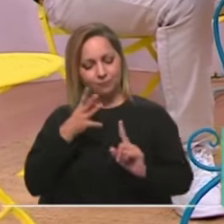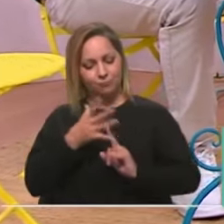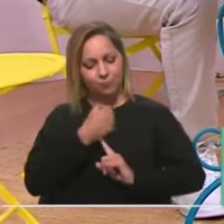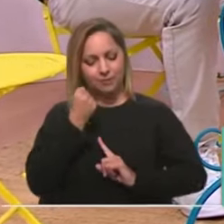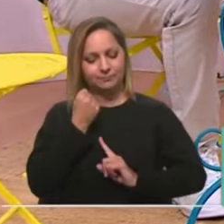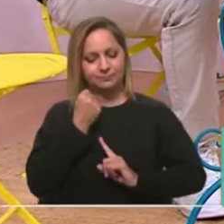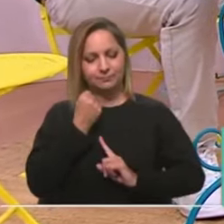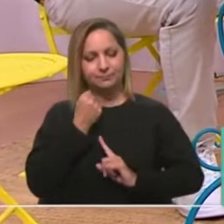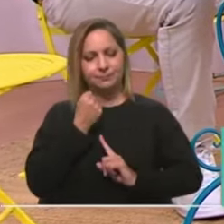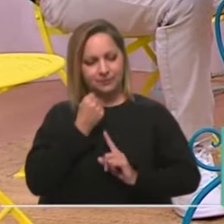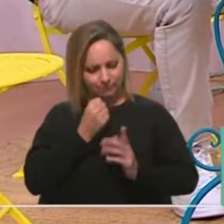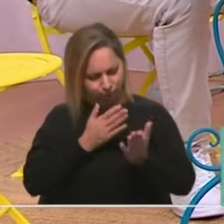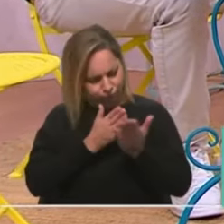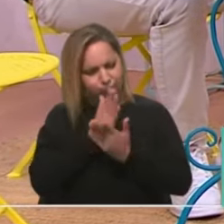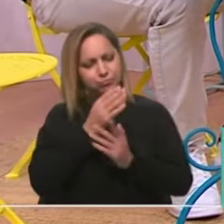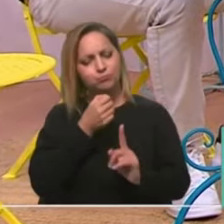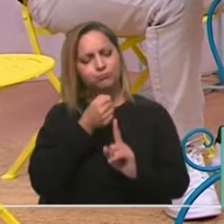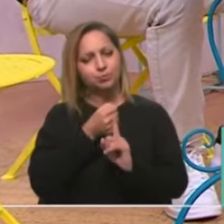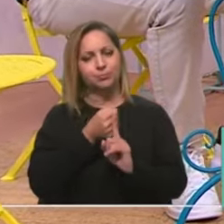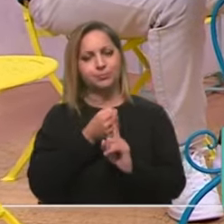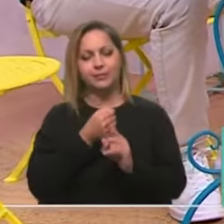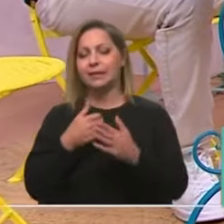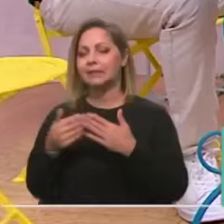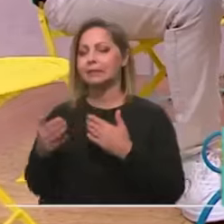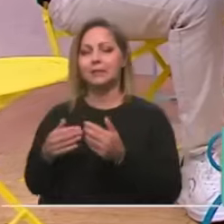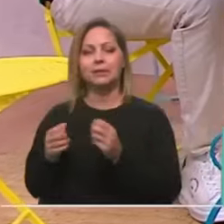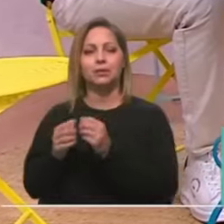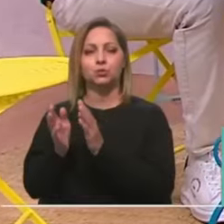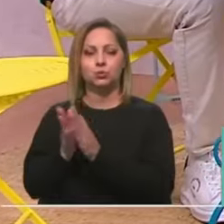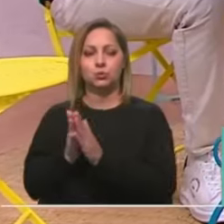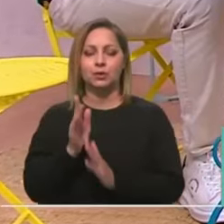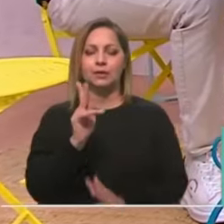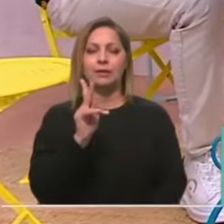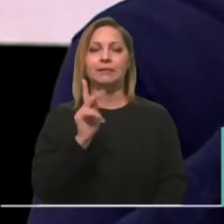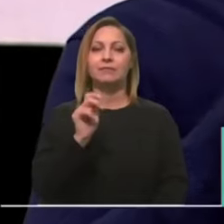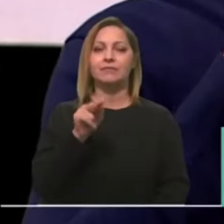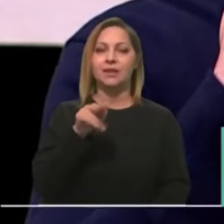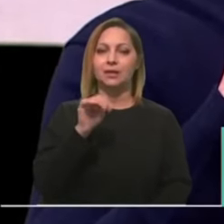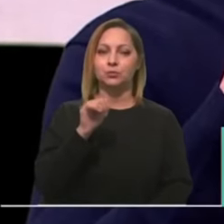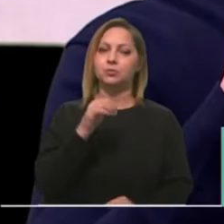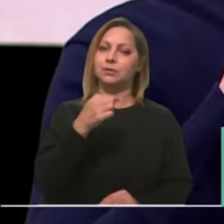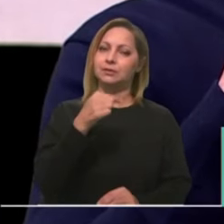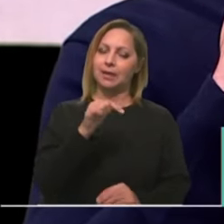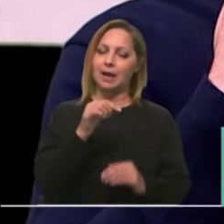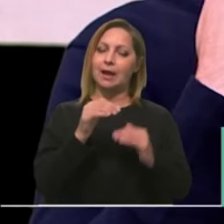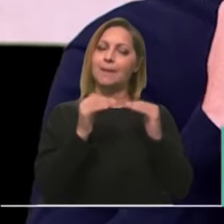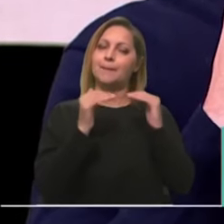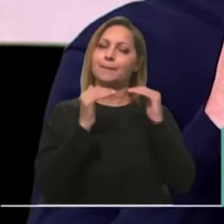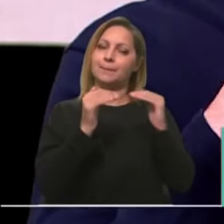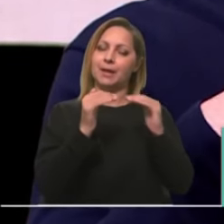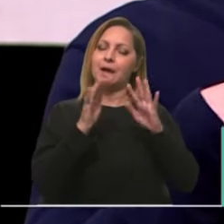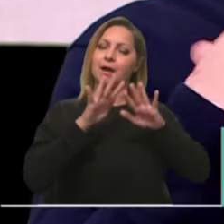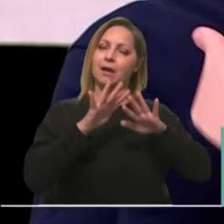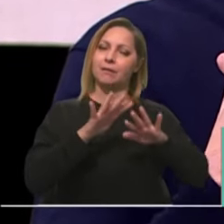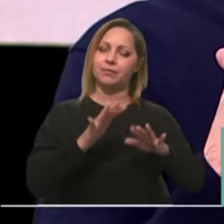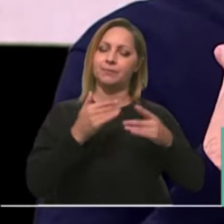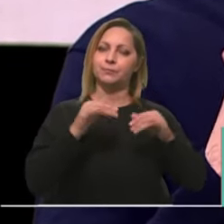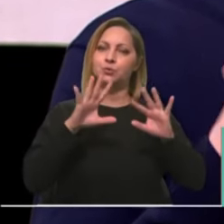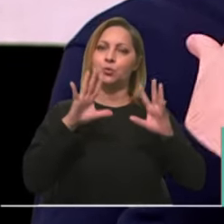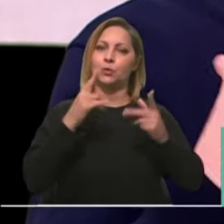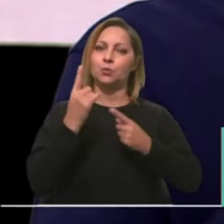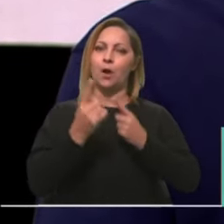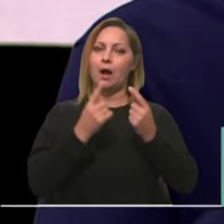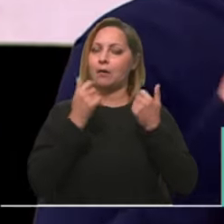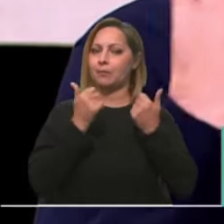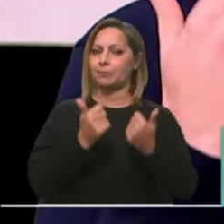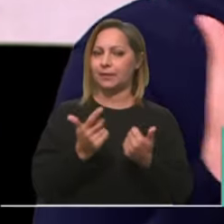independentemente de tudo, não é? Ou seja, Vênus tem esta característica assim de harmonia e de paz. Mas ao mesmo tempo, quando algo não está bem,